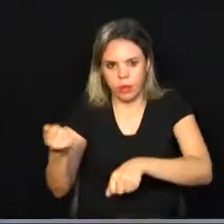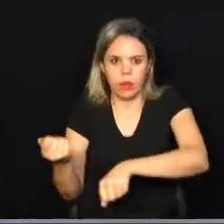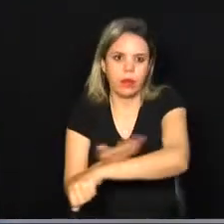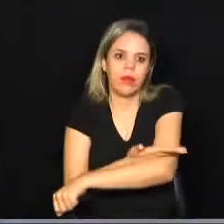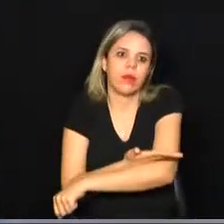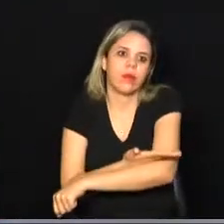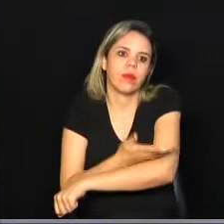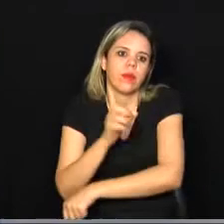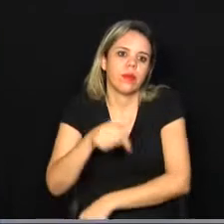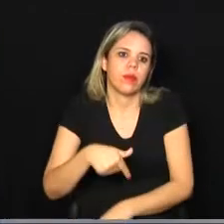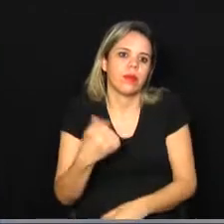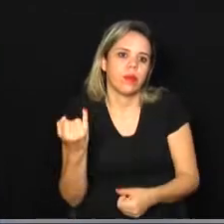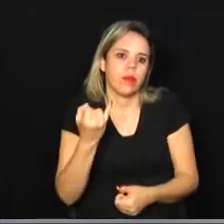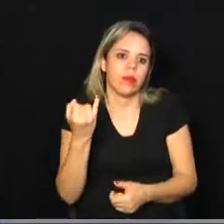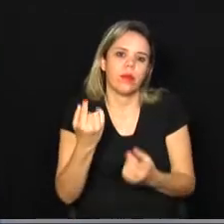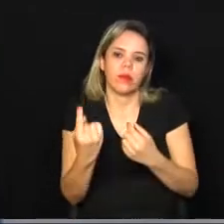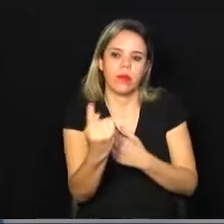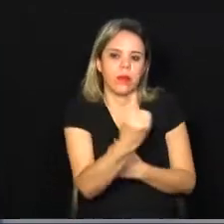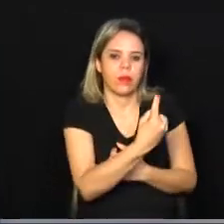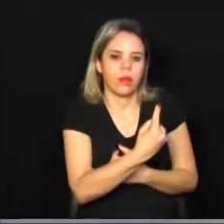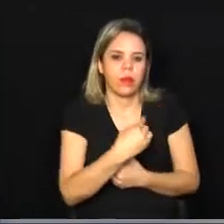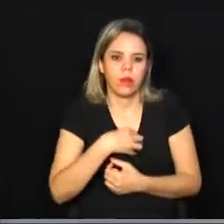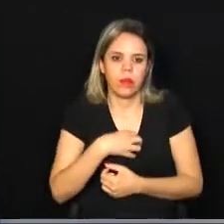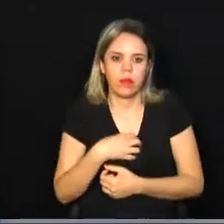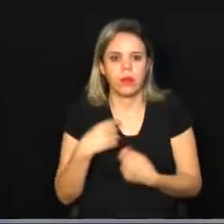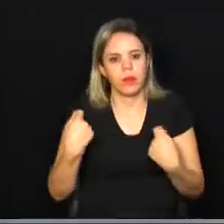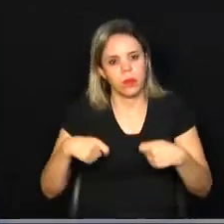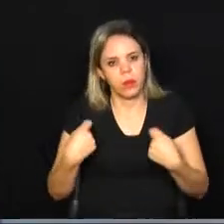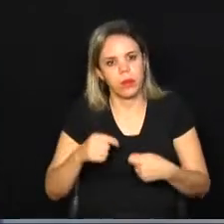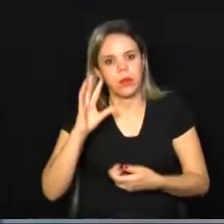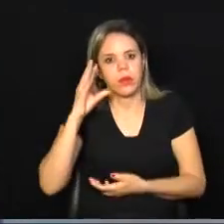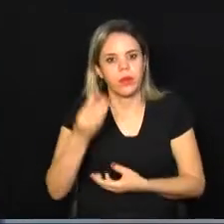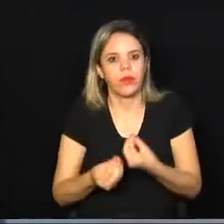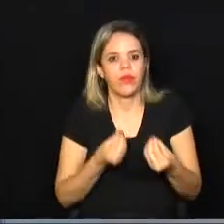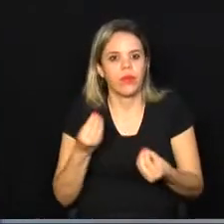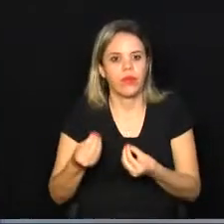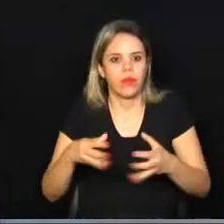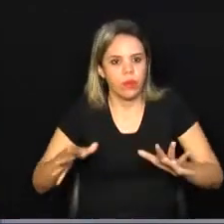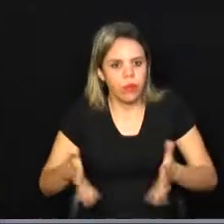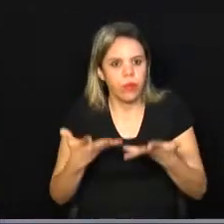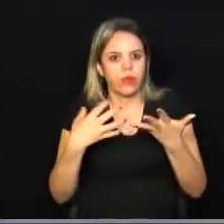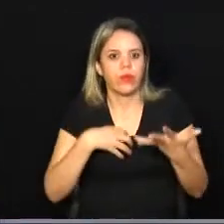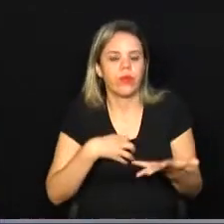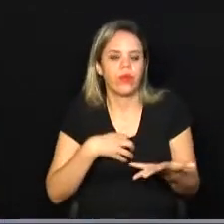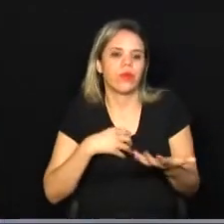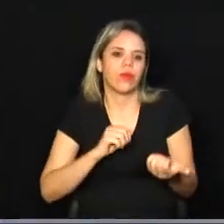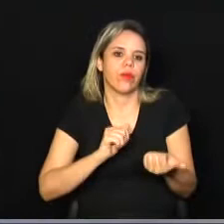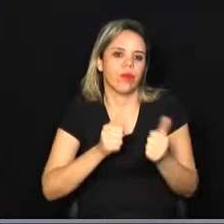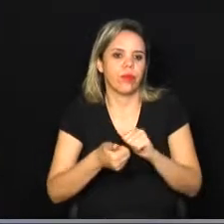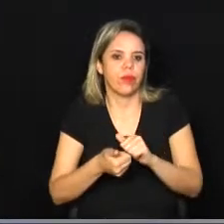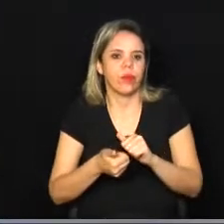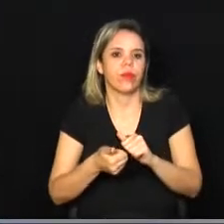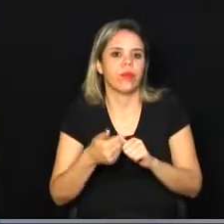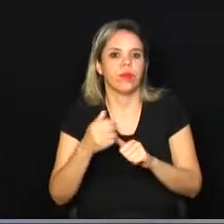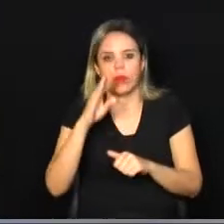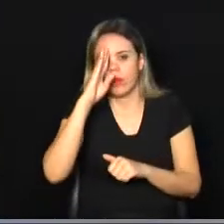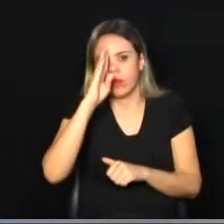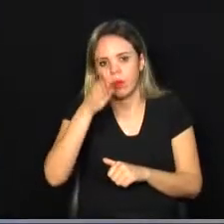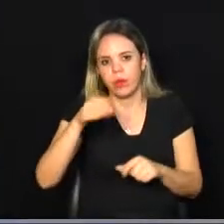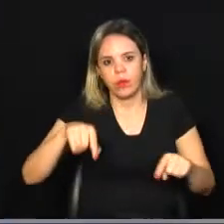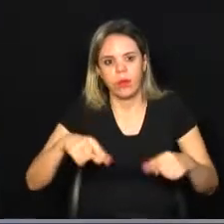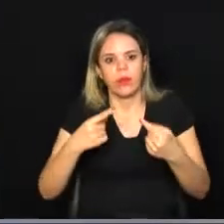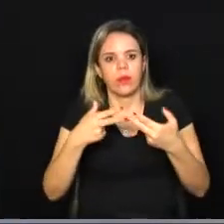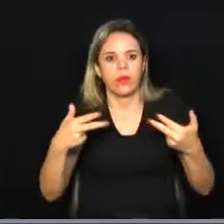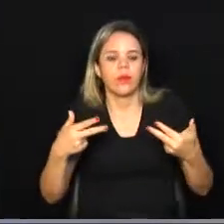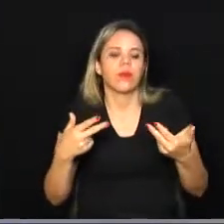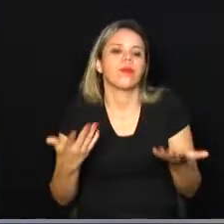é extremamente individualizado. A gente precisa entender qual é o estilo do atleta, quais são os seus principais